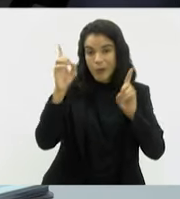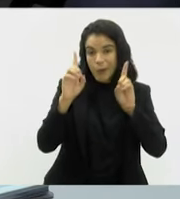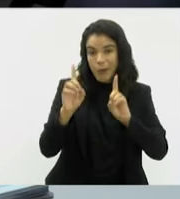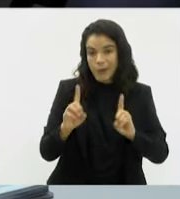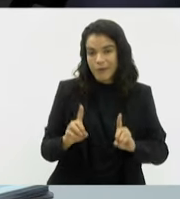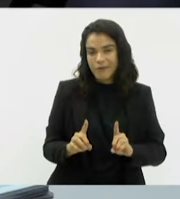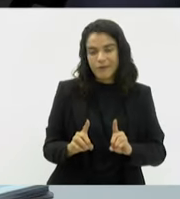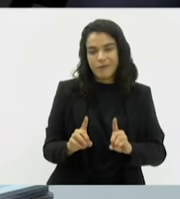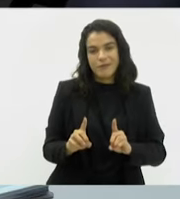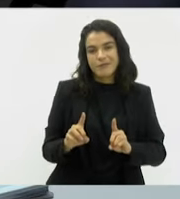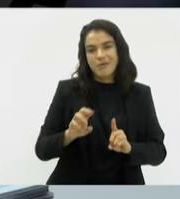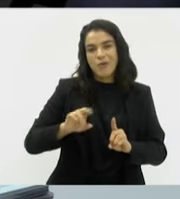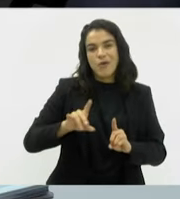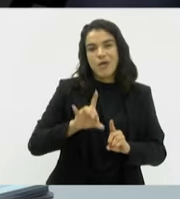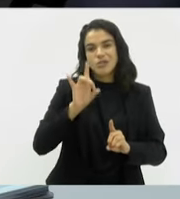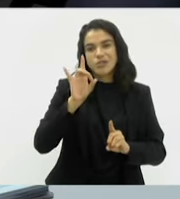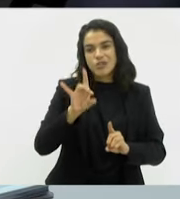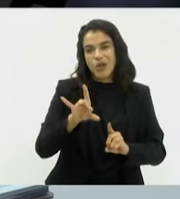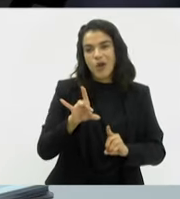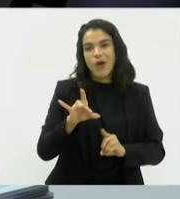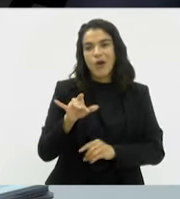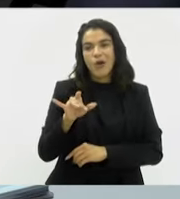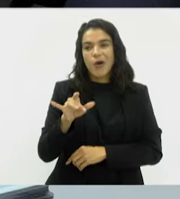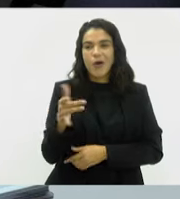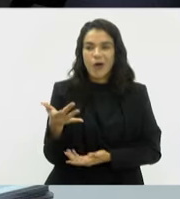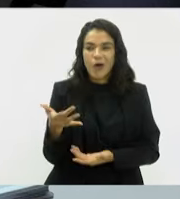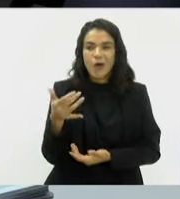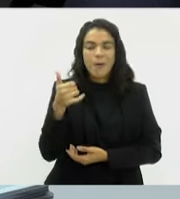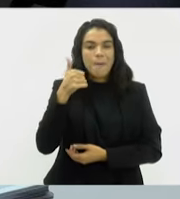não apenas das mães, não é, que são